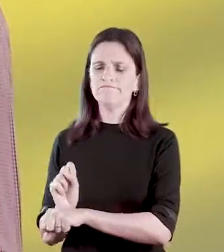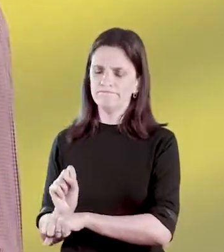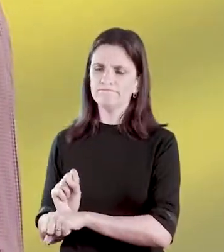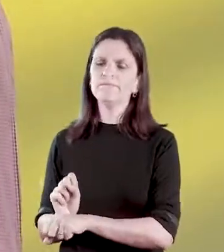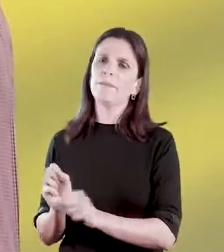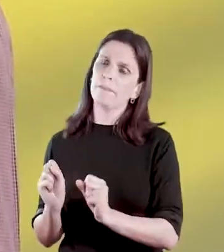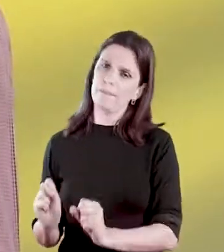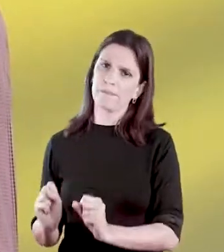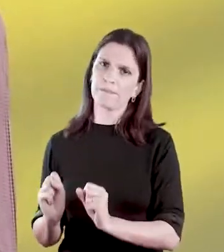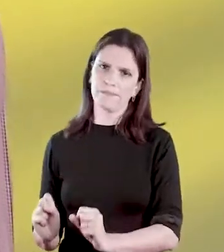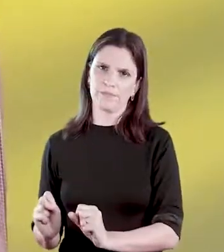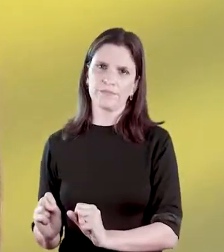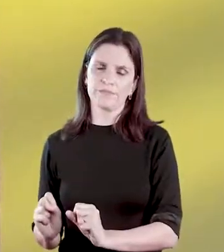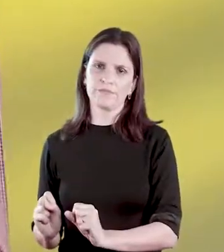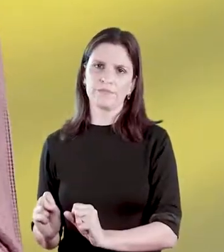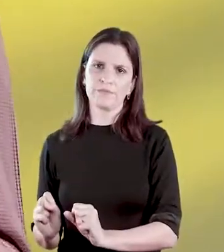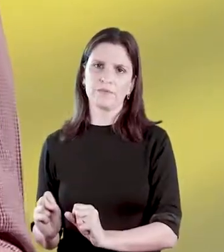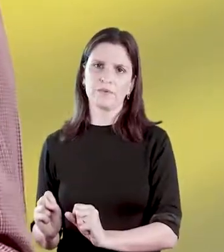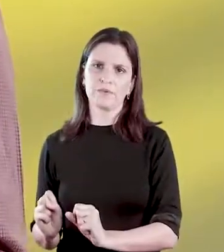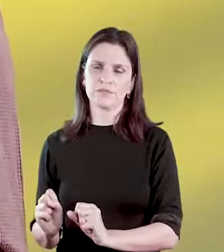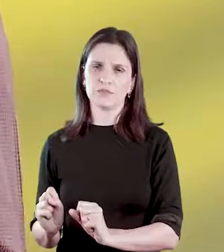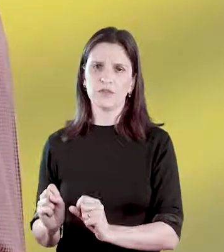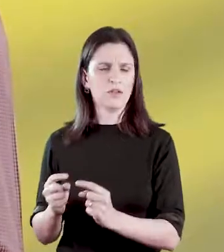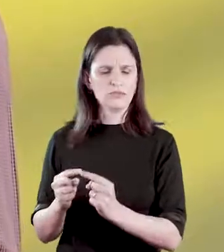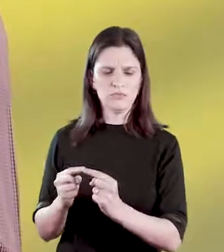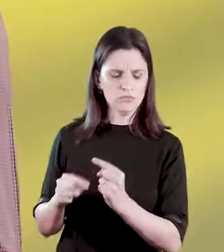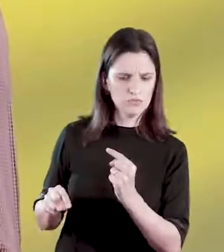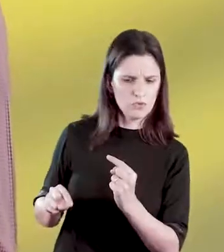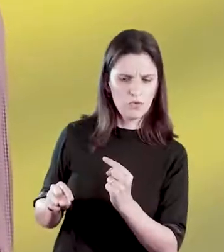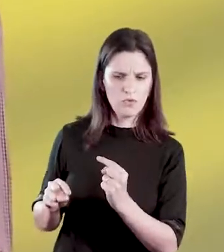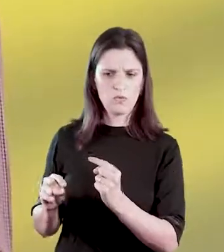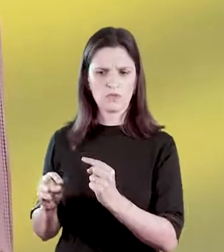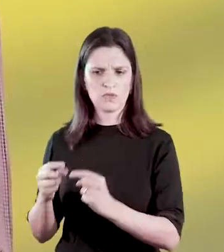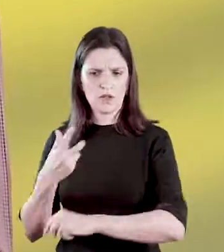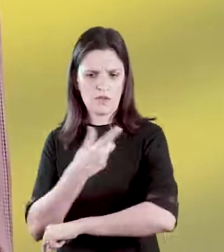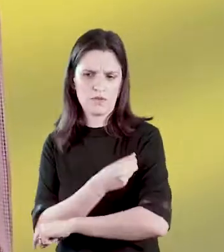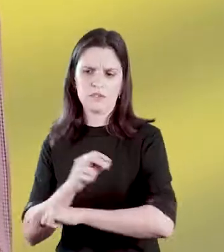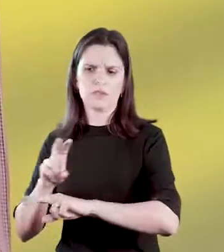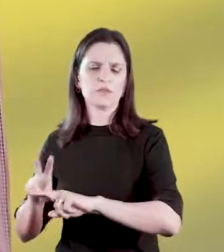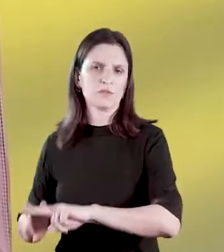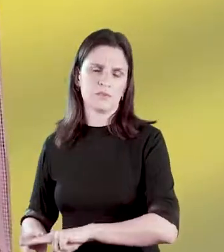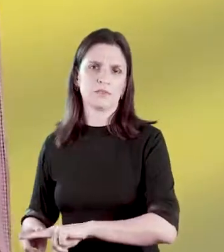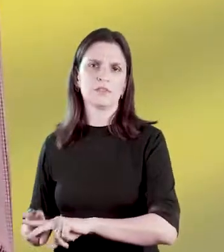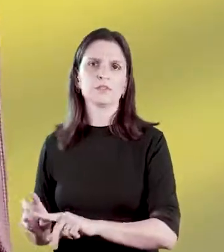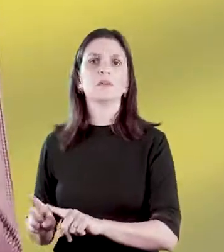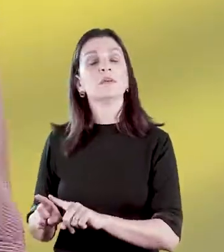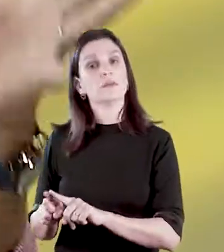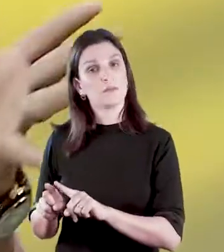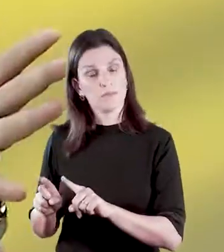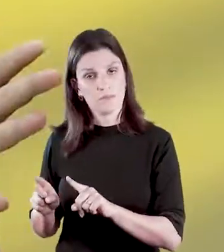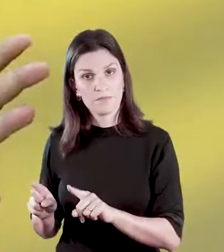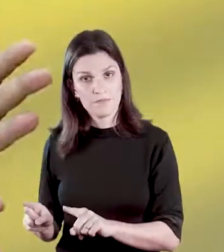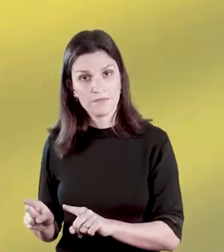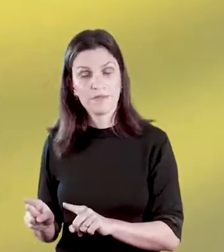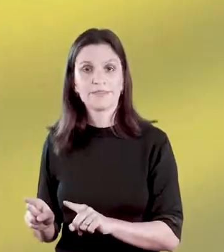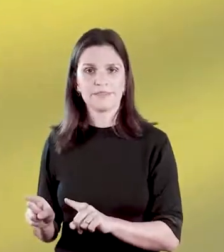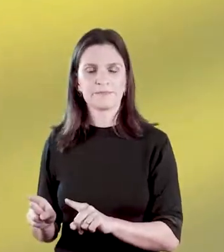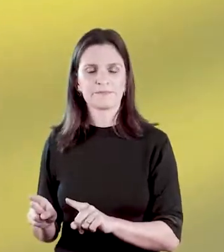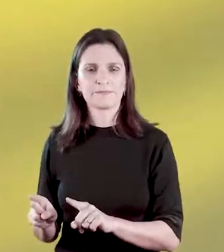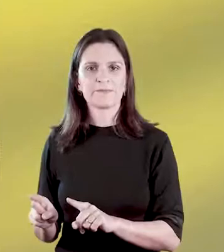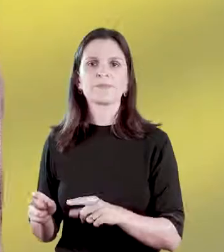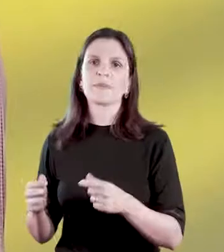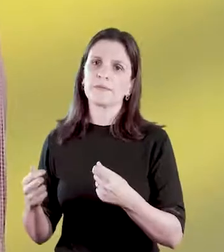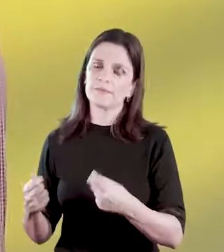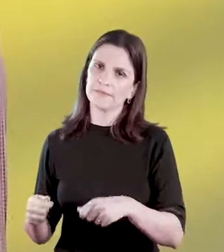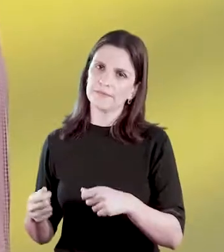presídio pode esperar é um movimento pegou no seu conto presidiário pelo contrário sabia Eu acho que você errou